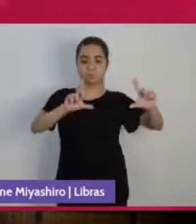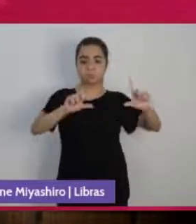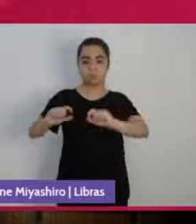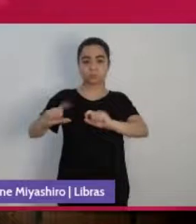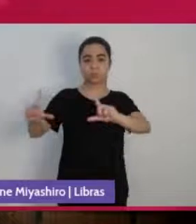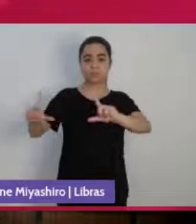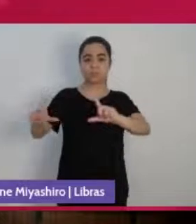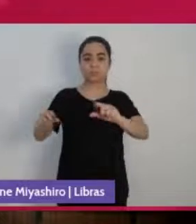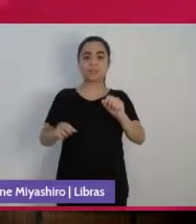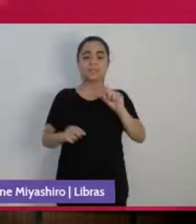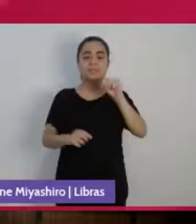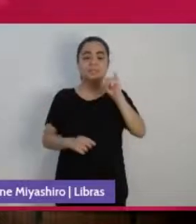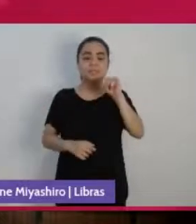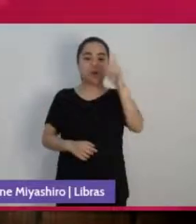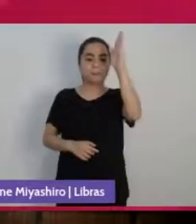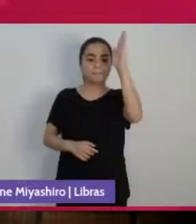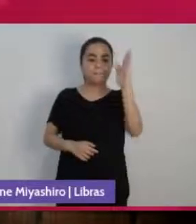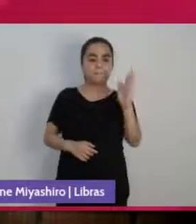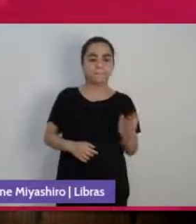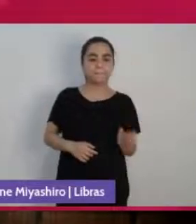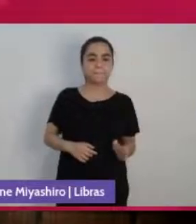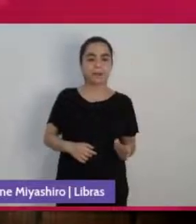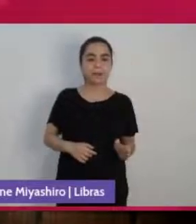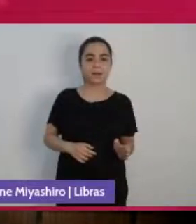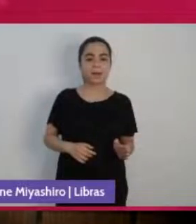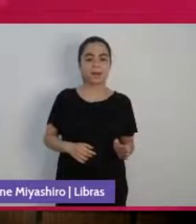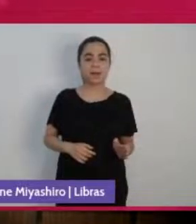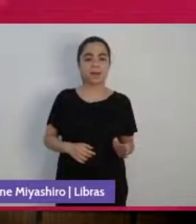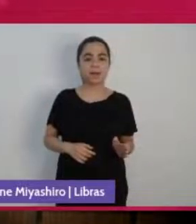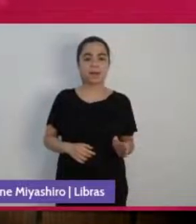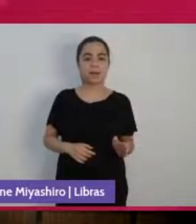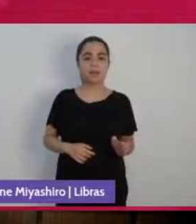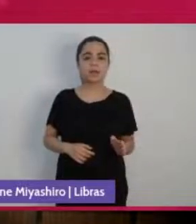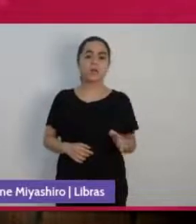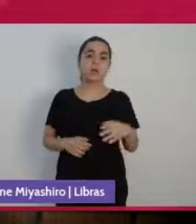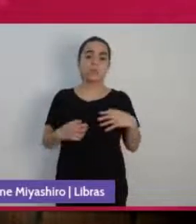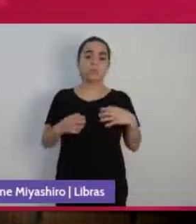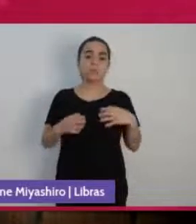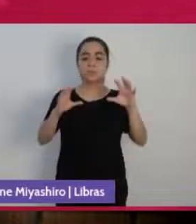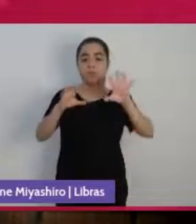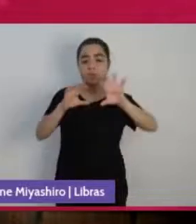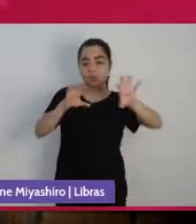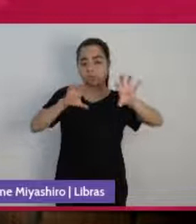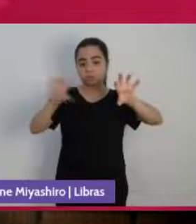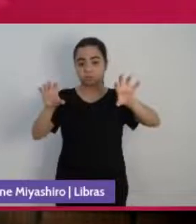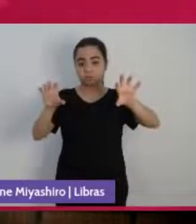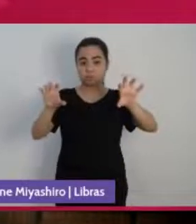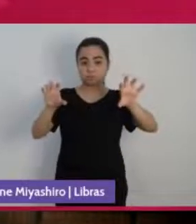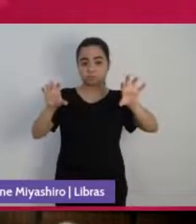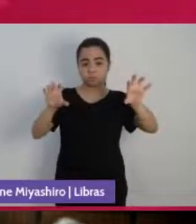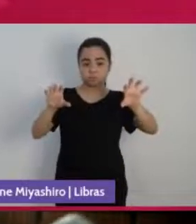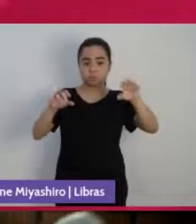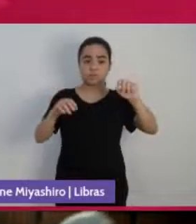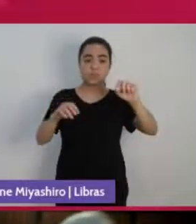linha, eu estou vendo a mesma porção lateral e medial.